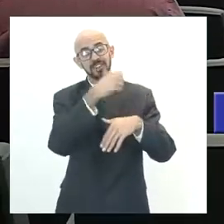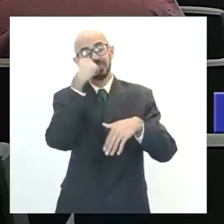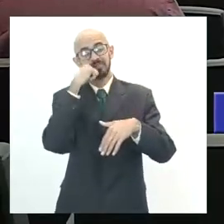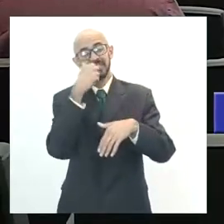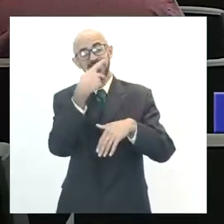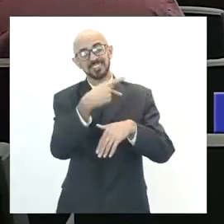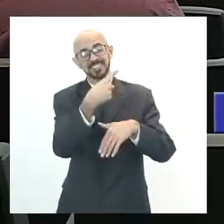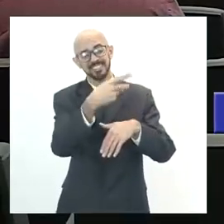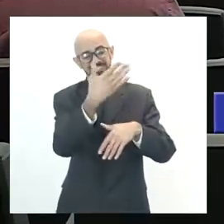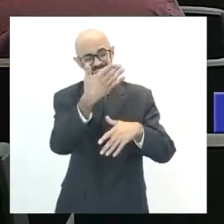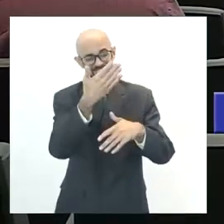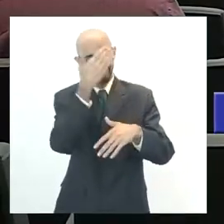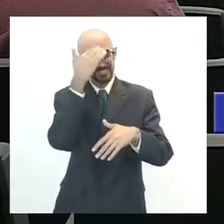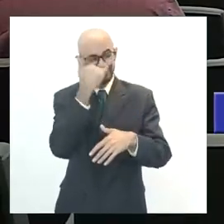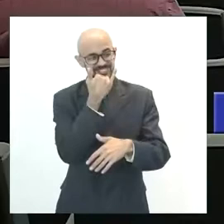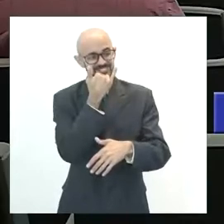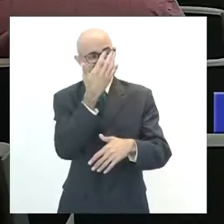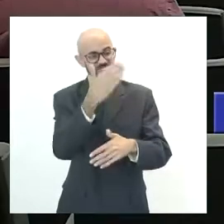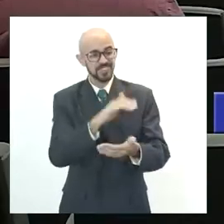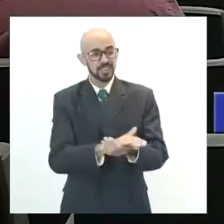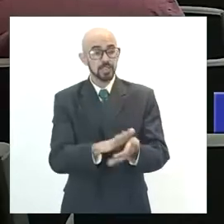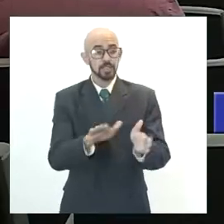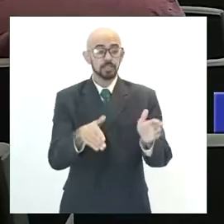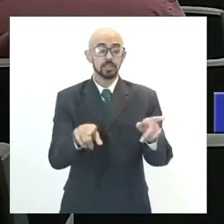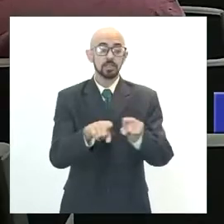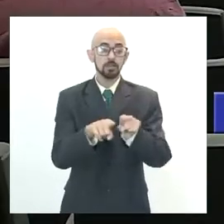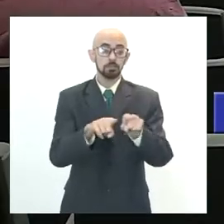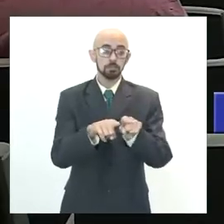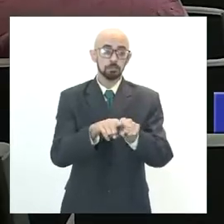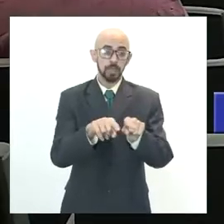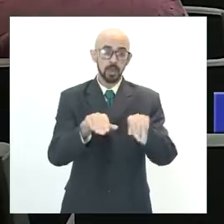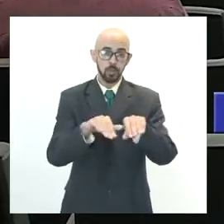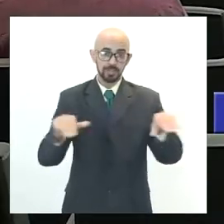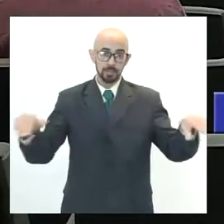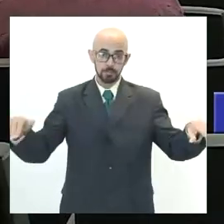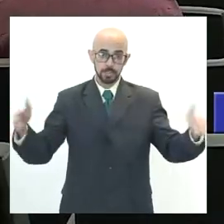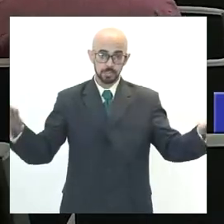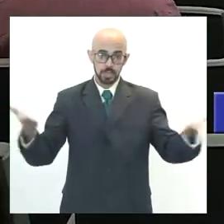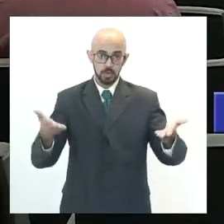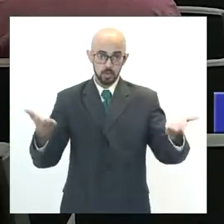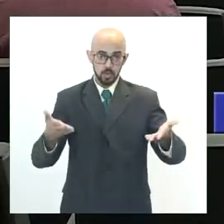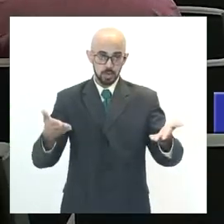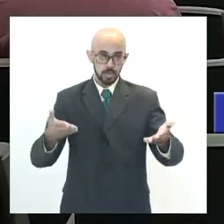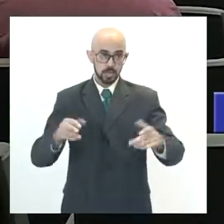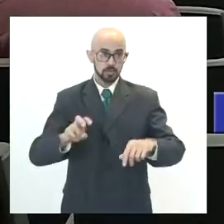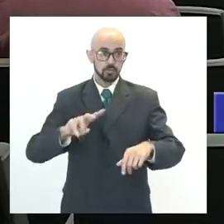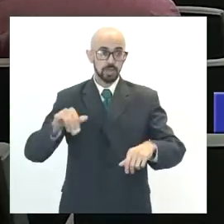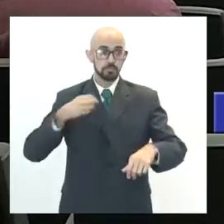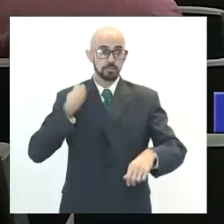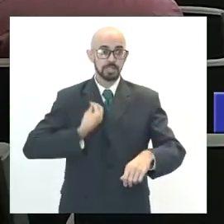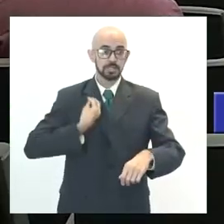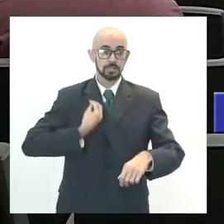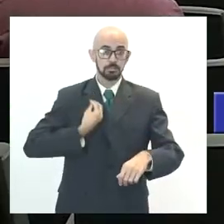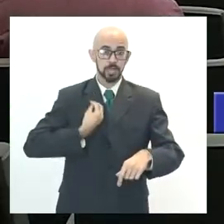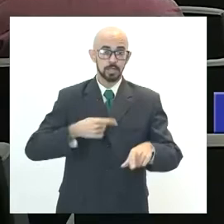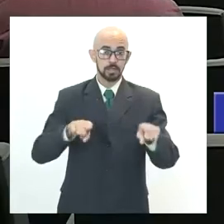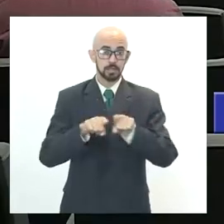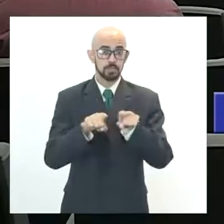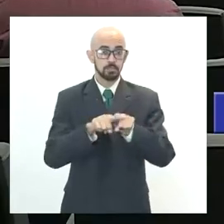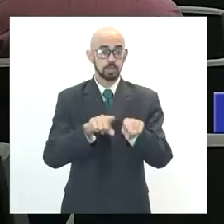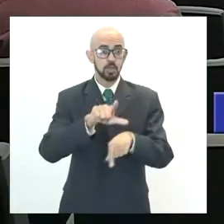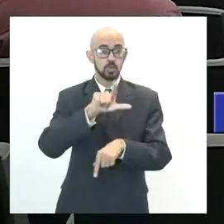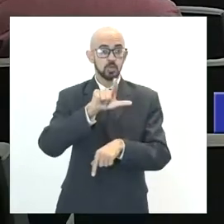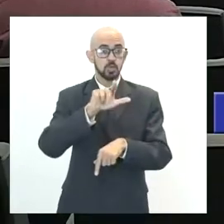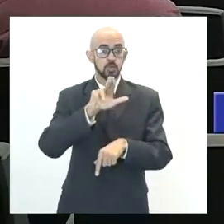minha vizinha dizer que desse bloco também depois eu vou substituir na mesa é participar também o Luiz